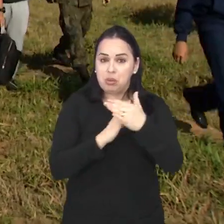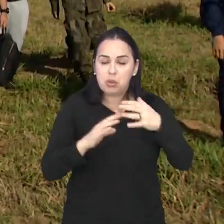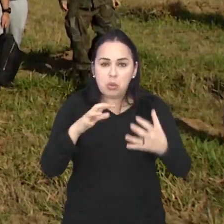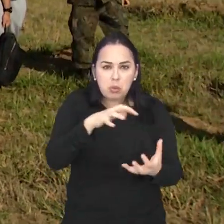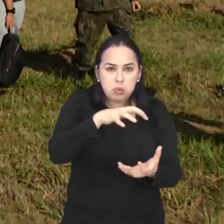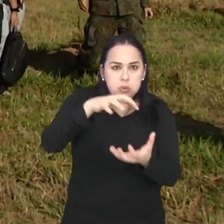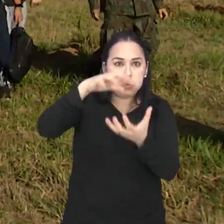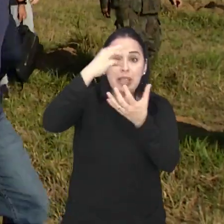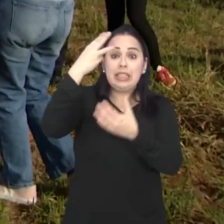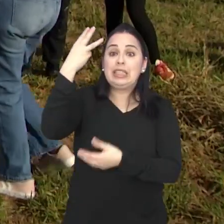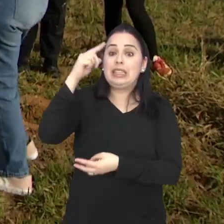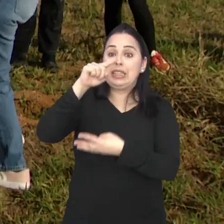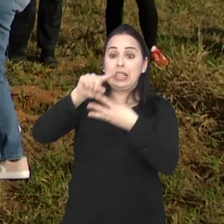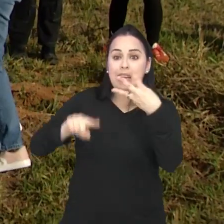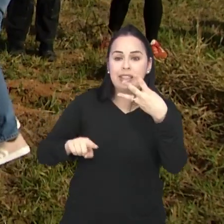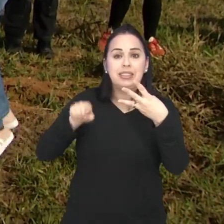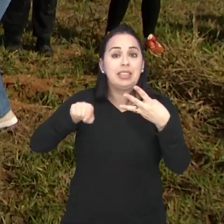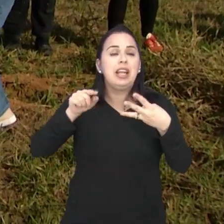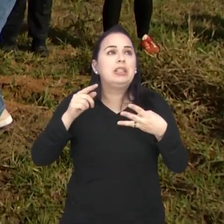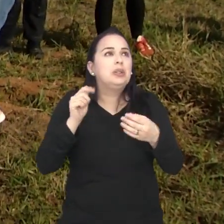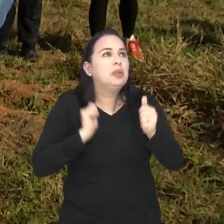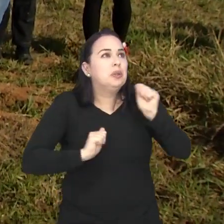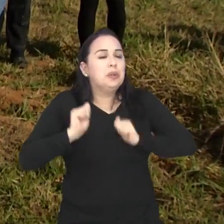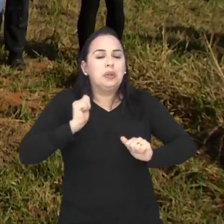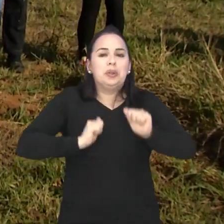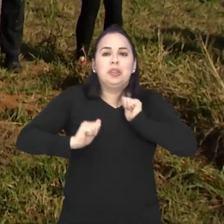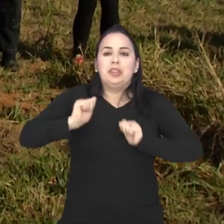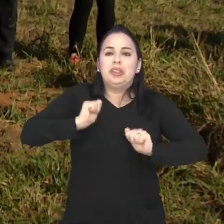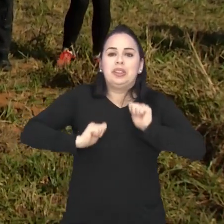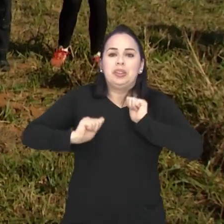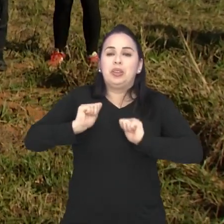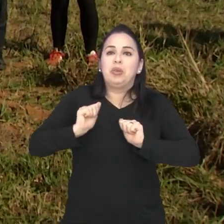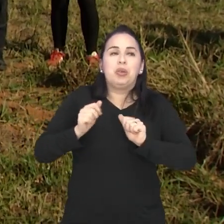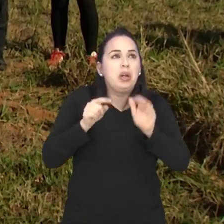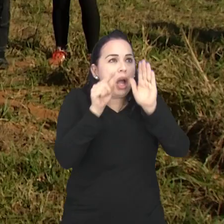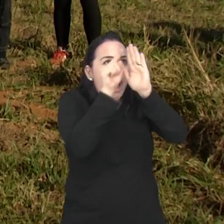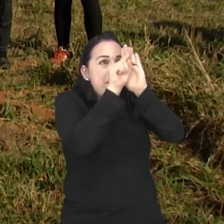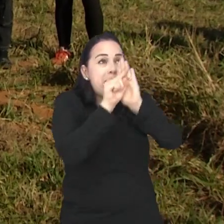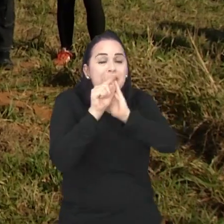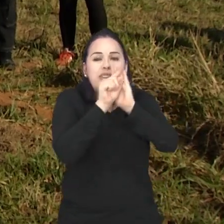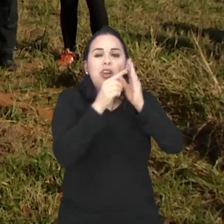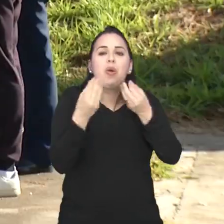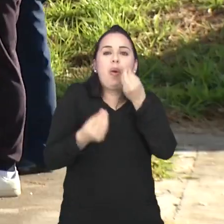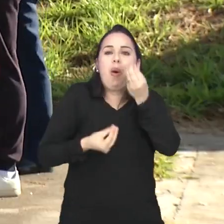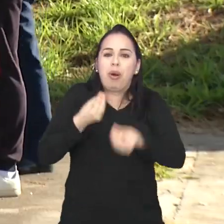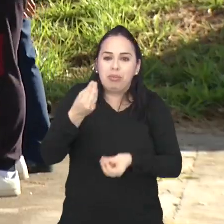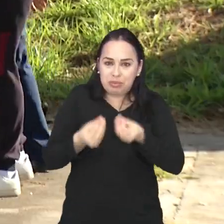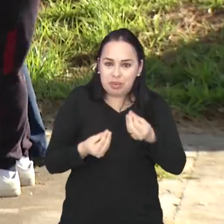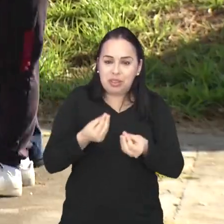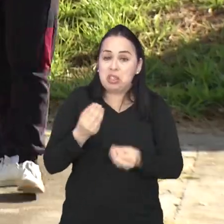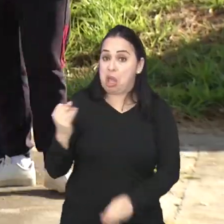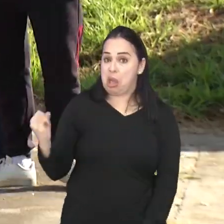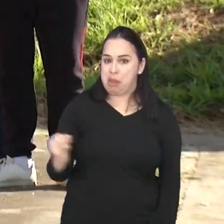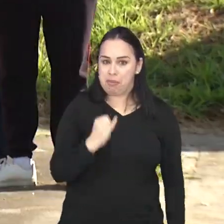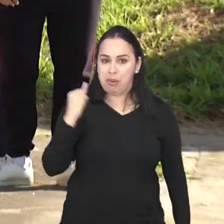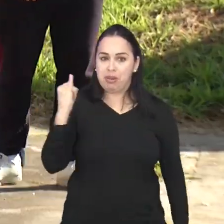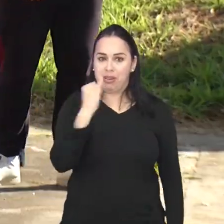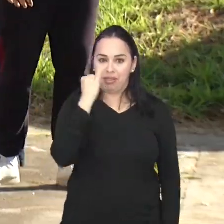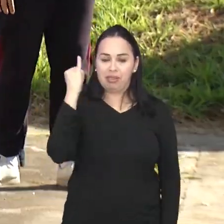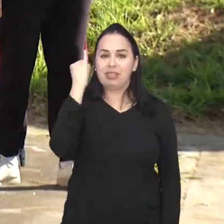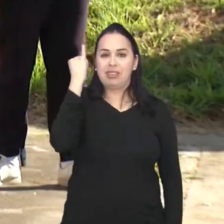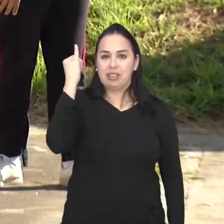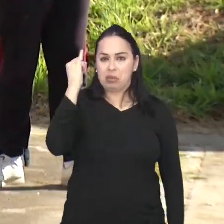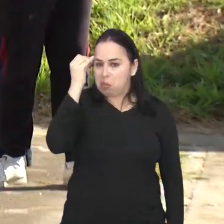é lançar mais 3. Fica a expectativa de todos sobre os impactos dessas pesquisas, que podem ser fundamentais